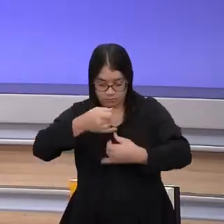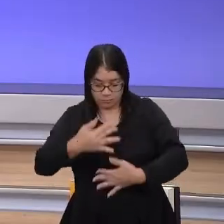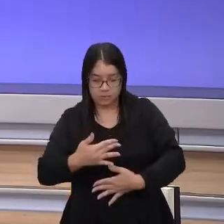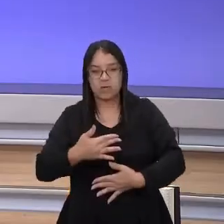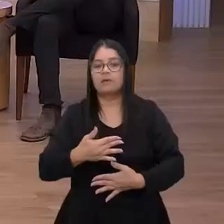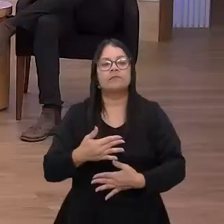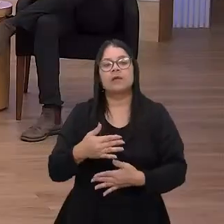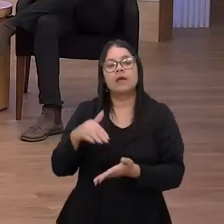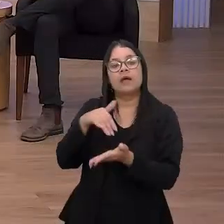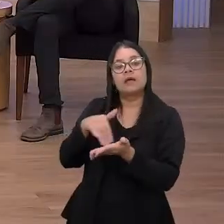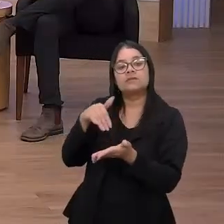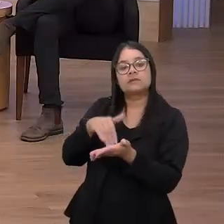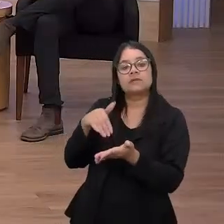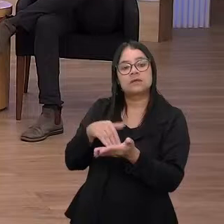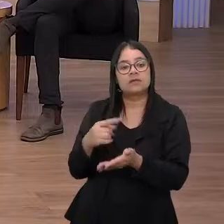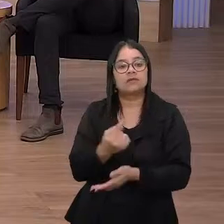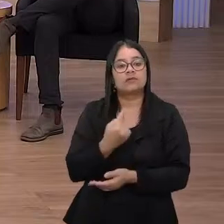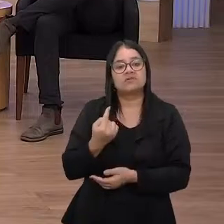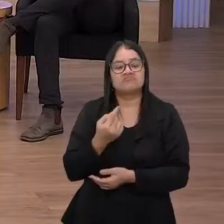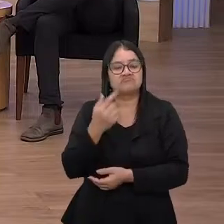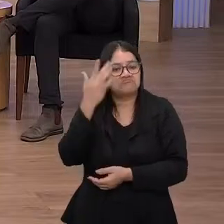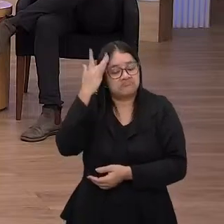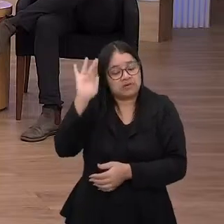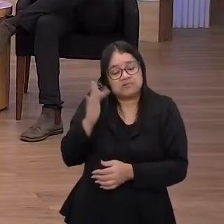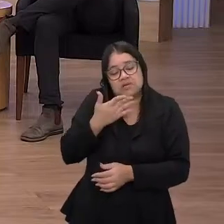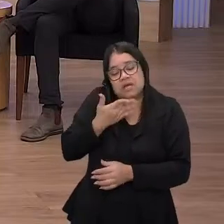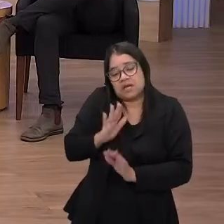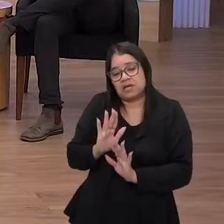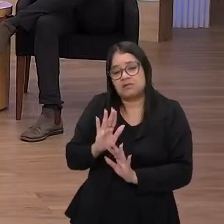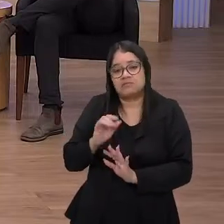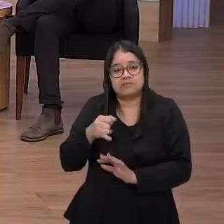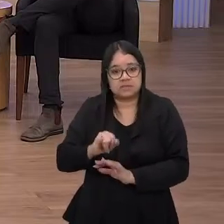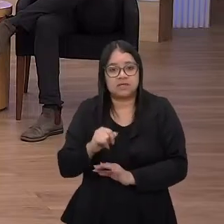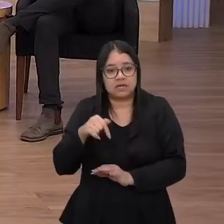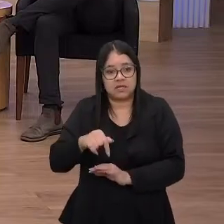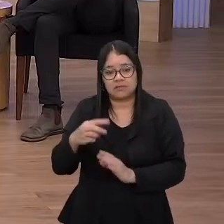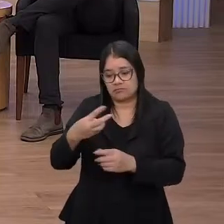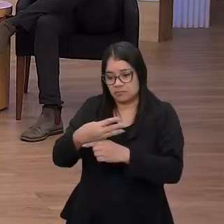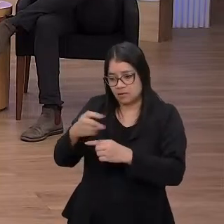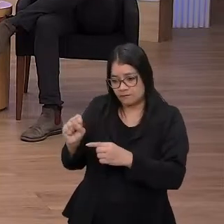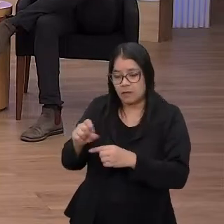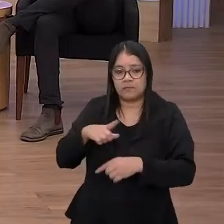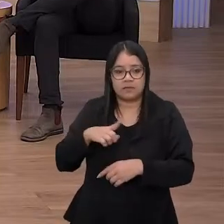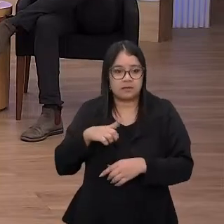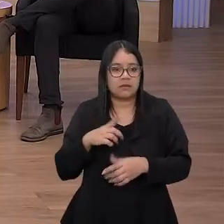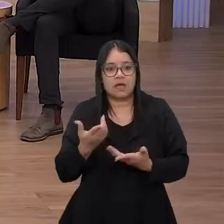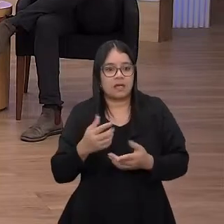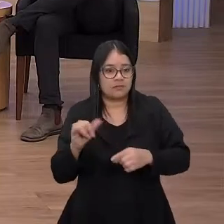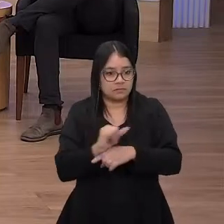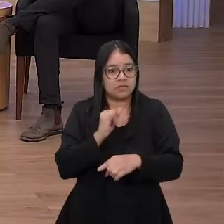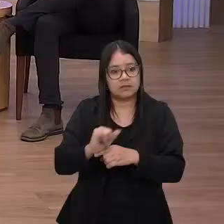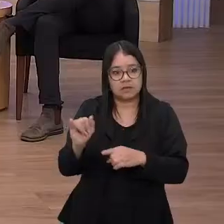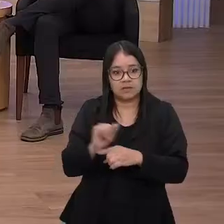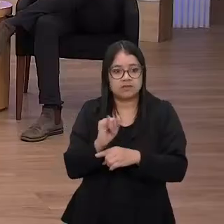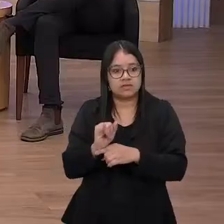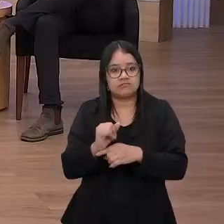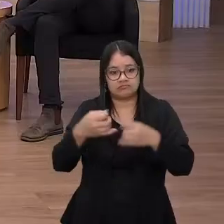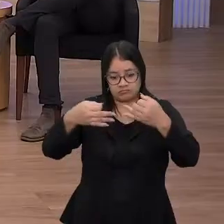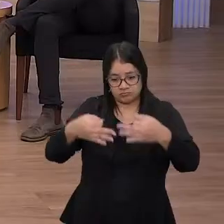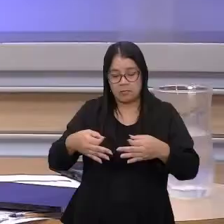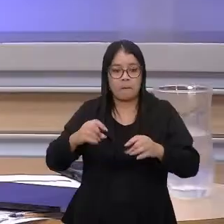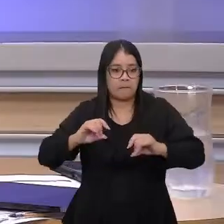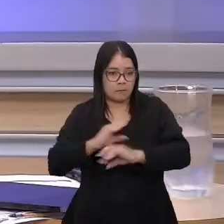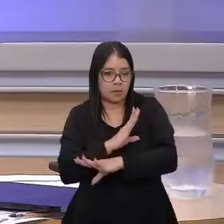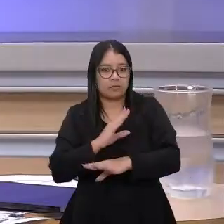Lá na secretaria, não sei se aqui na EFAP também, na secretaria a gente teve uma ação agora de lixos